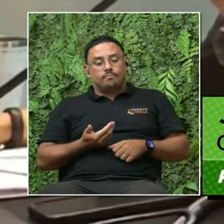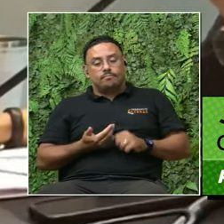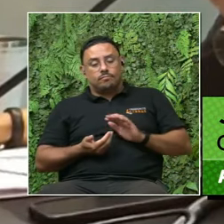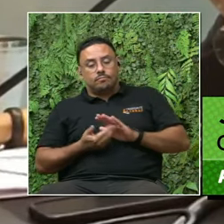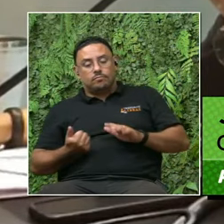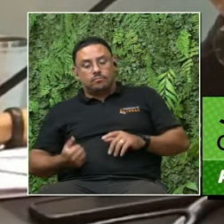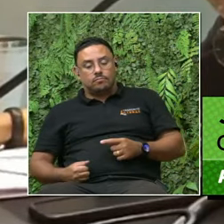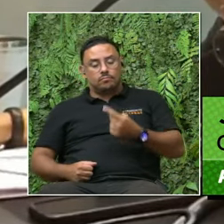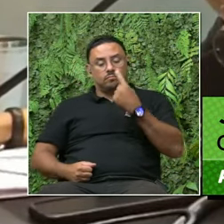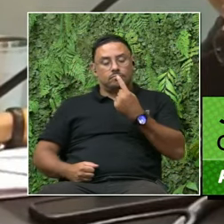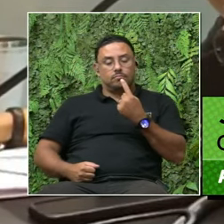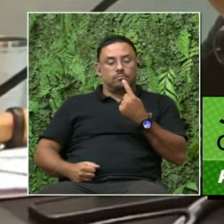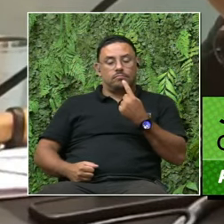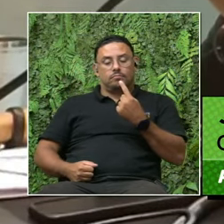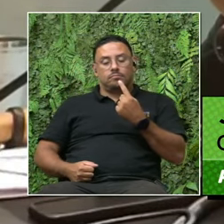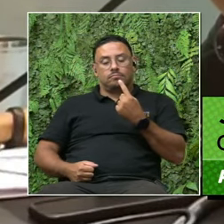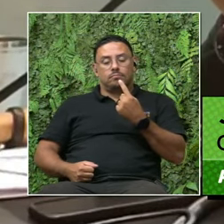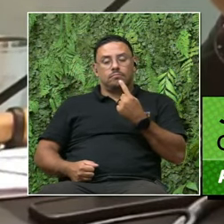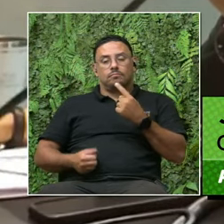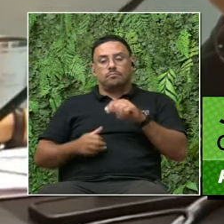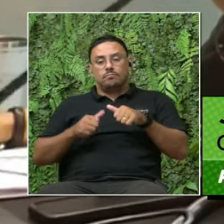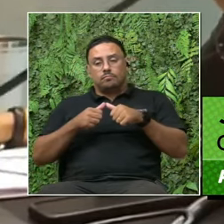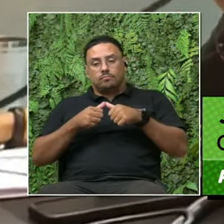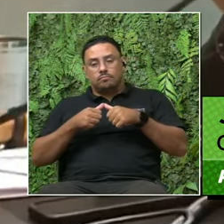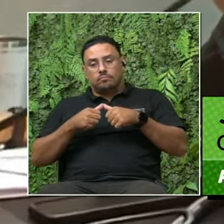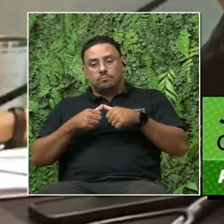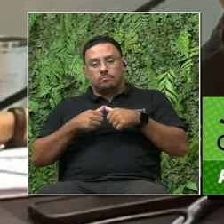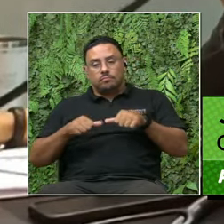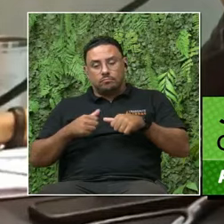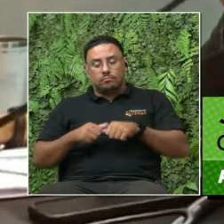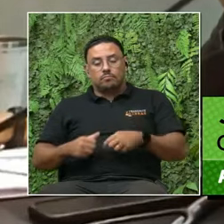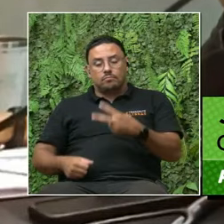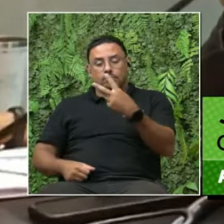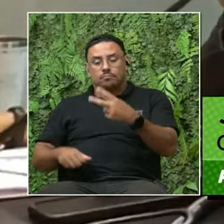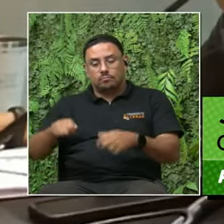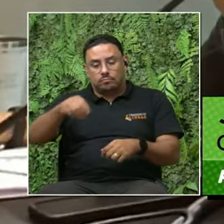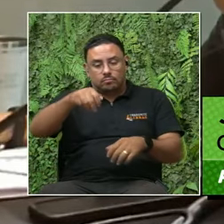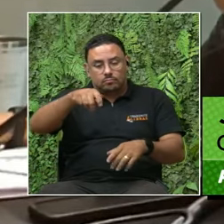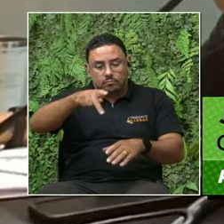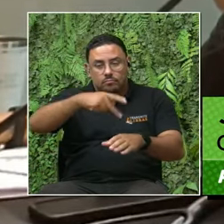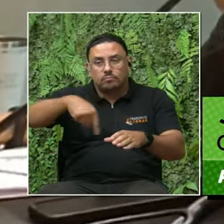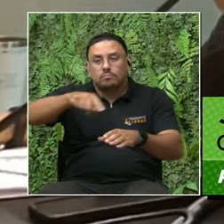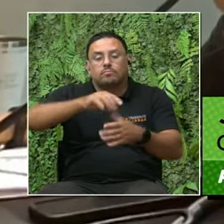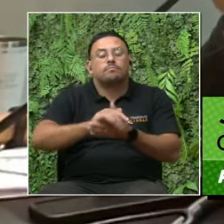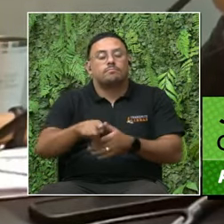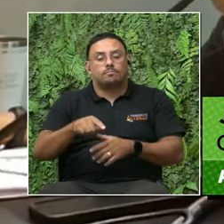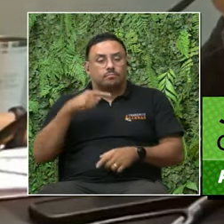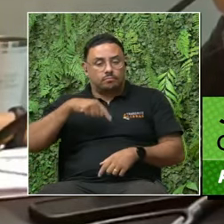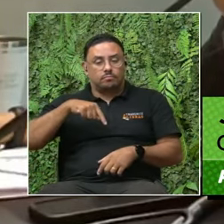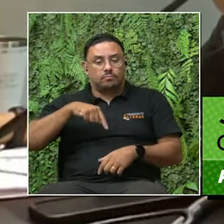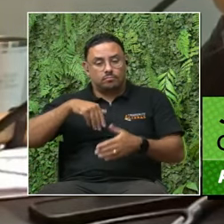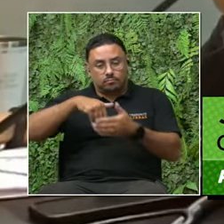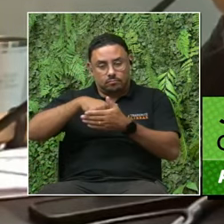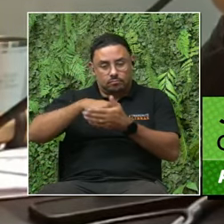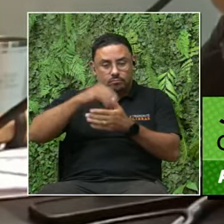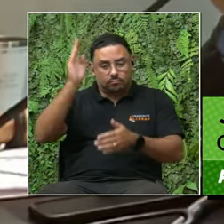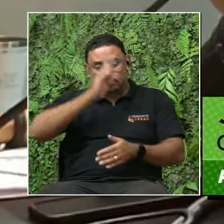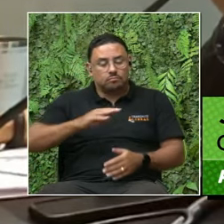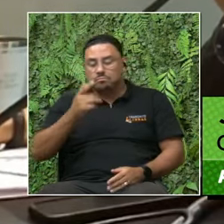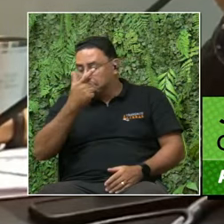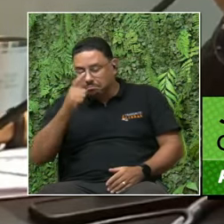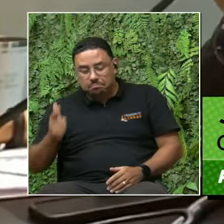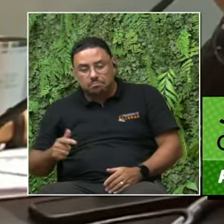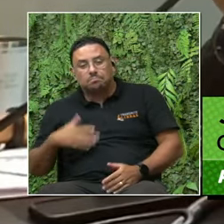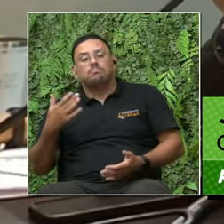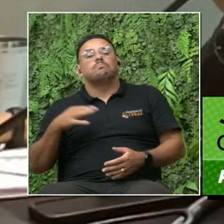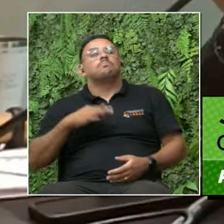dois é um Zagueiro e dois volantes né J você você não vê isso não você aqui no futebol brasileiro né por isso e Su